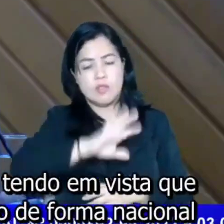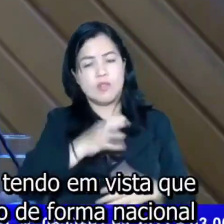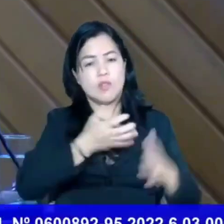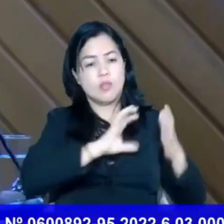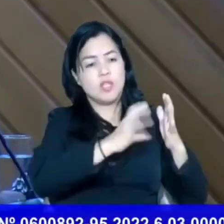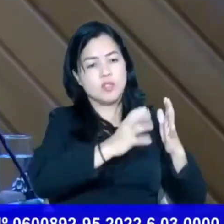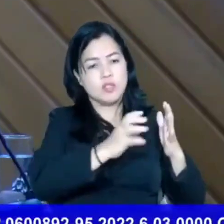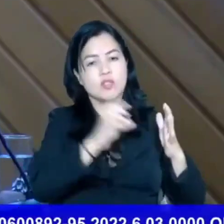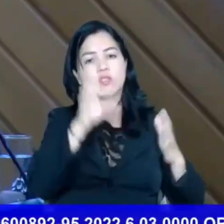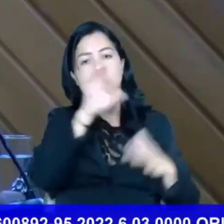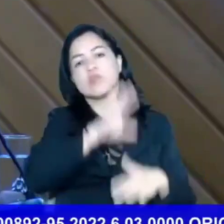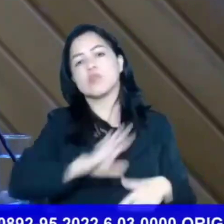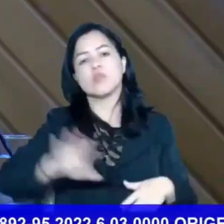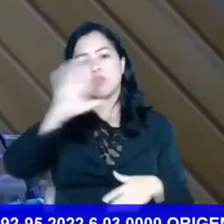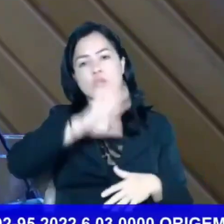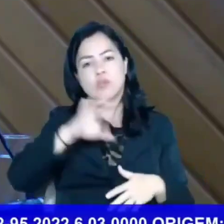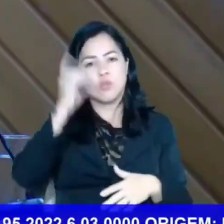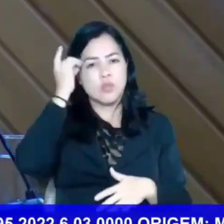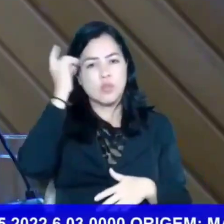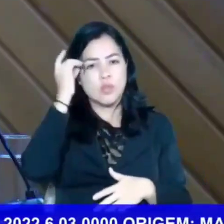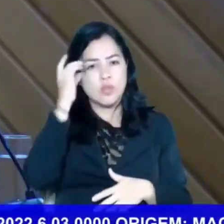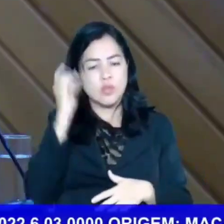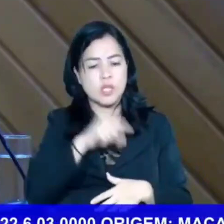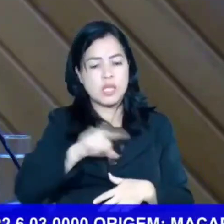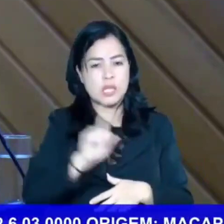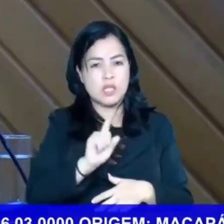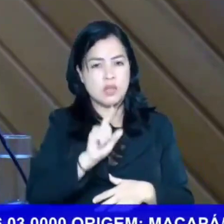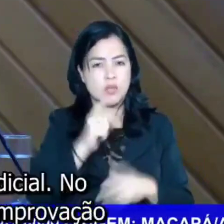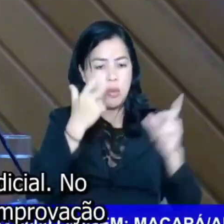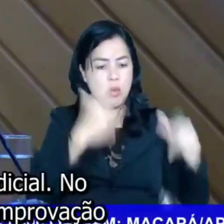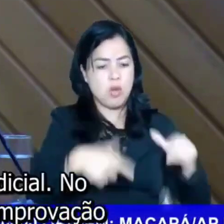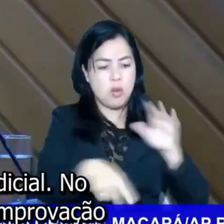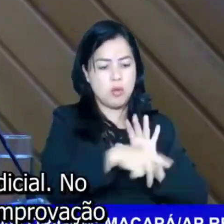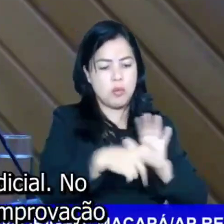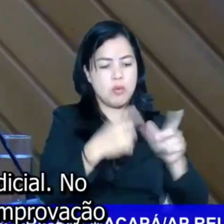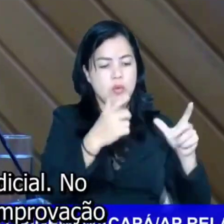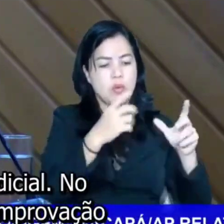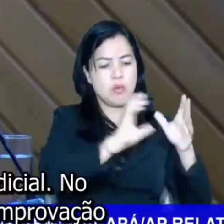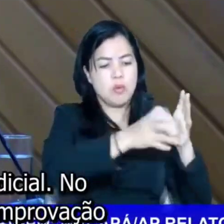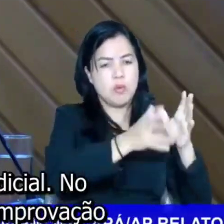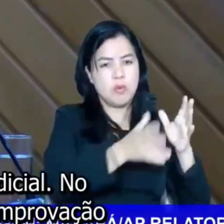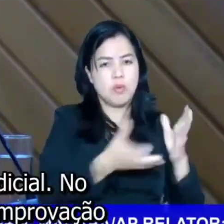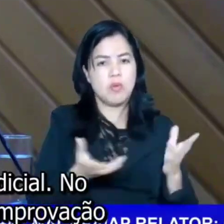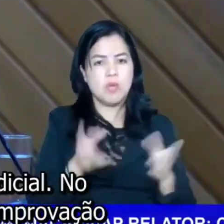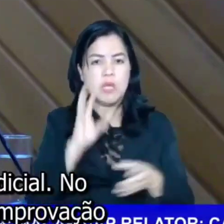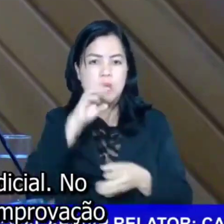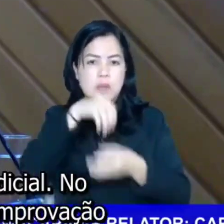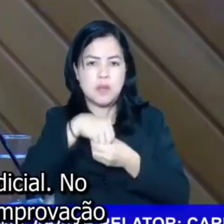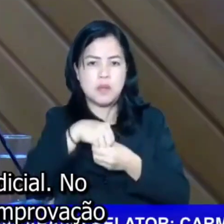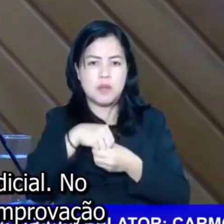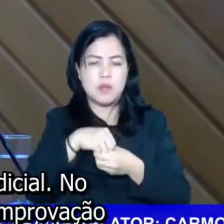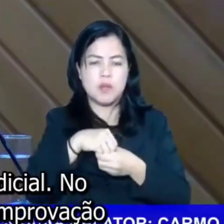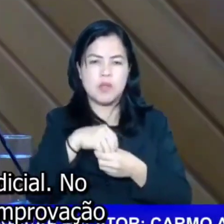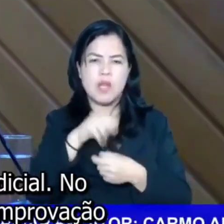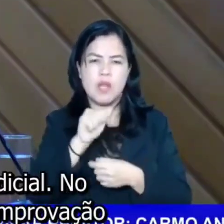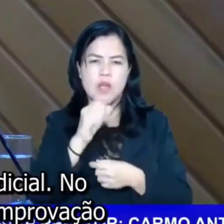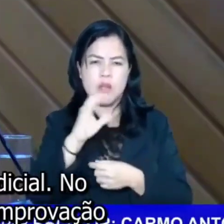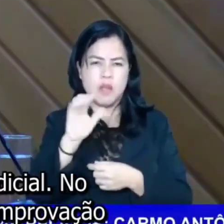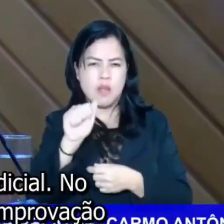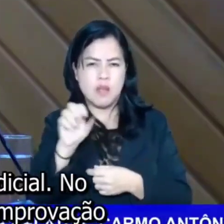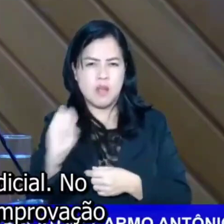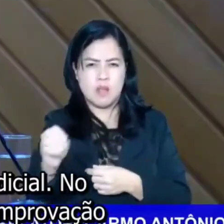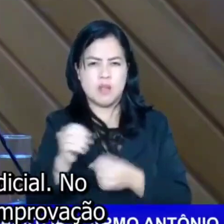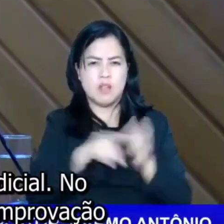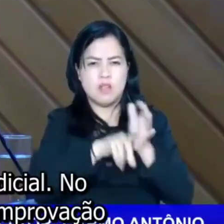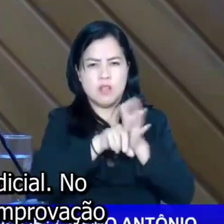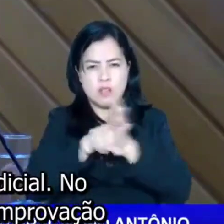forma nacional, e não o partido de forma local, e não dentro de uma ação de investigação